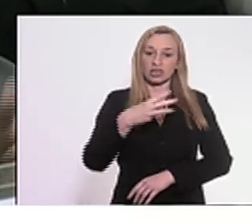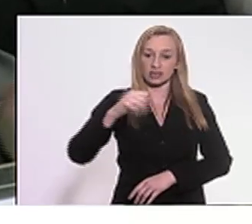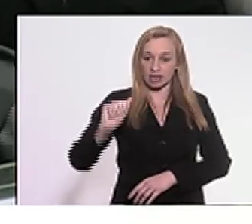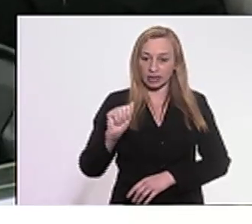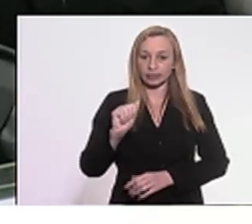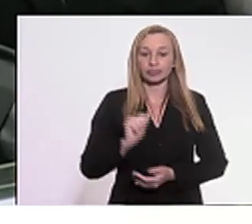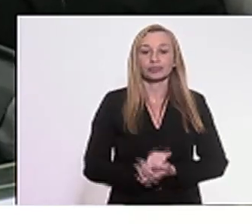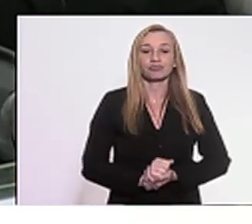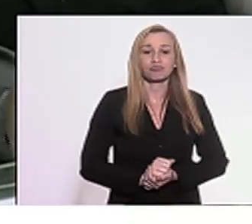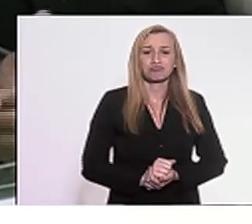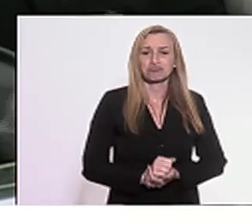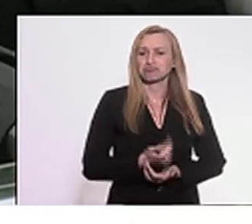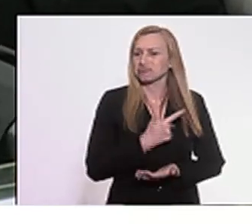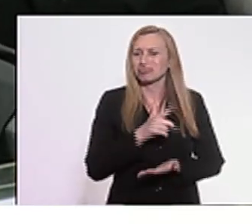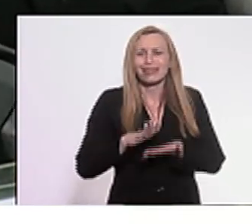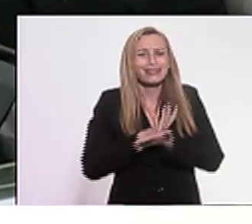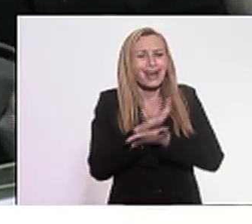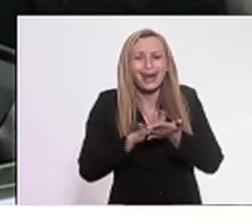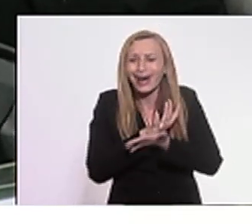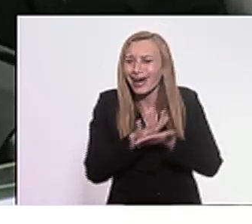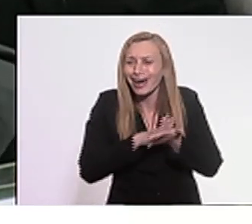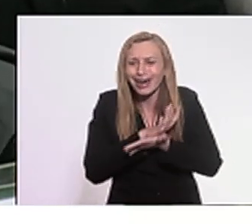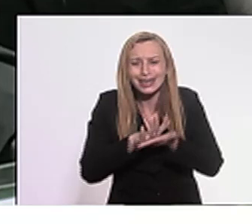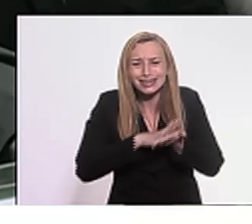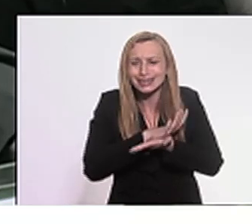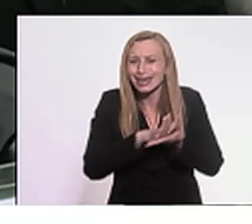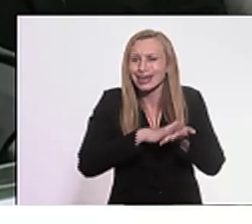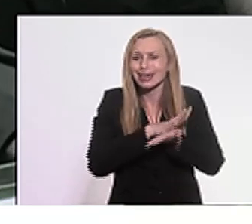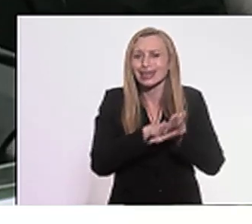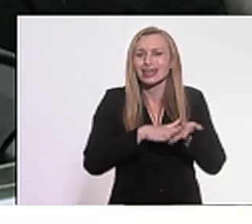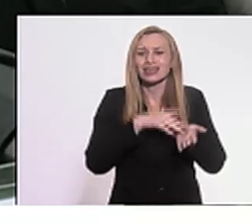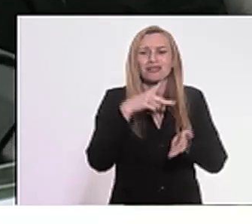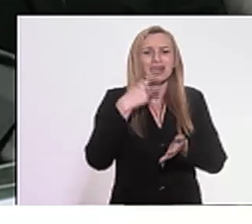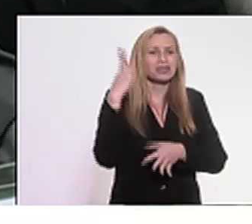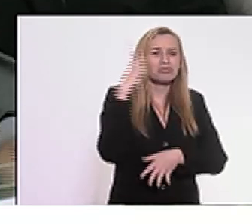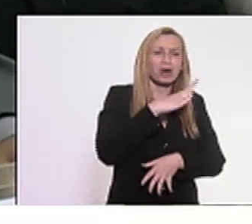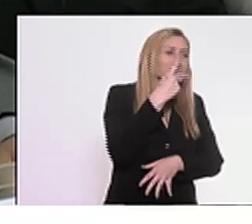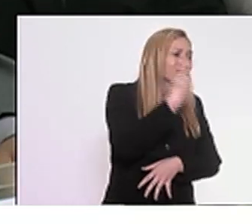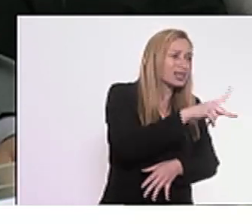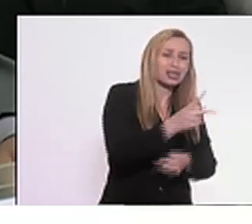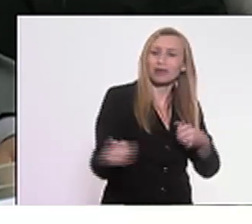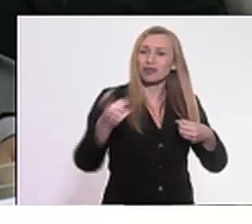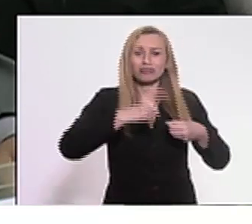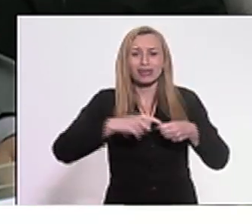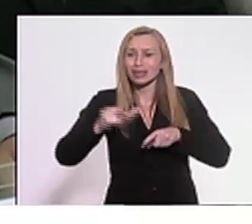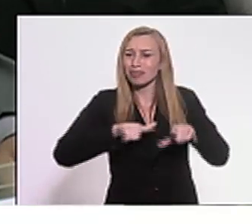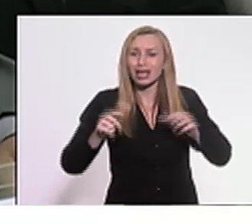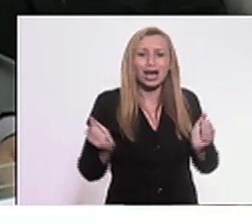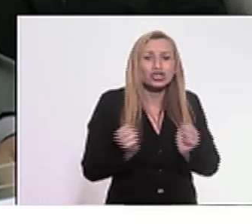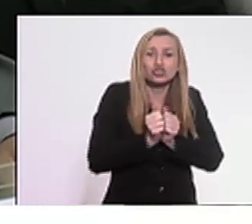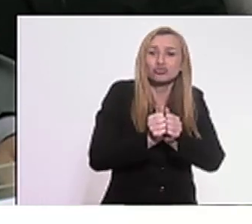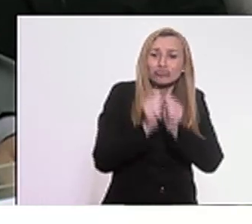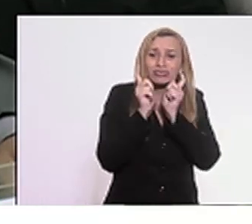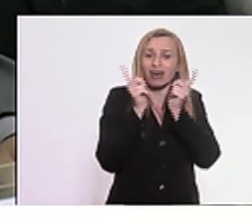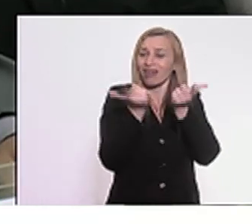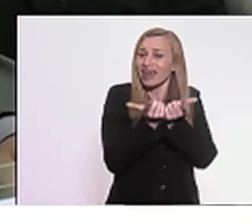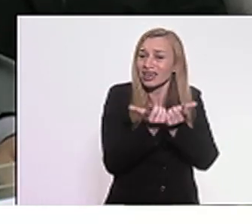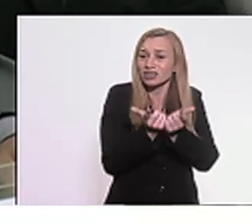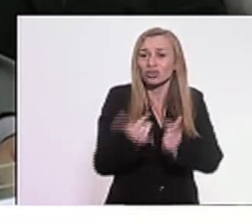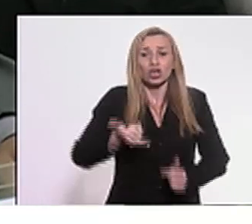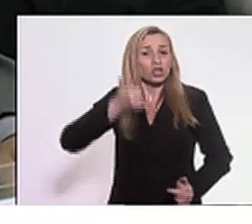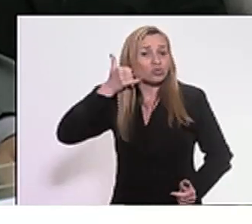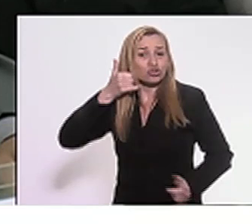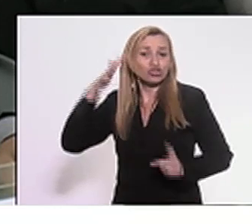Então não tem nada que denegrina a postura dele para poder trabalhar em conjunto com a Alerj, no Disque